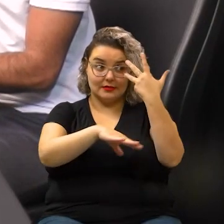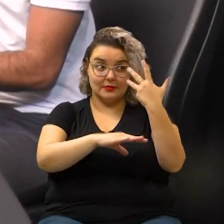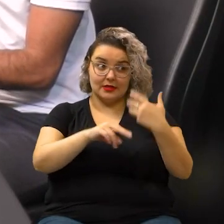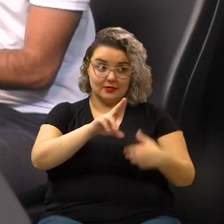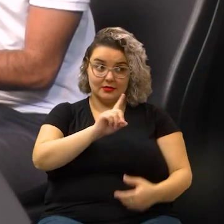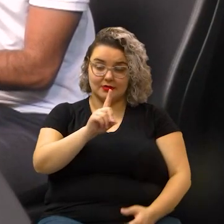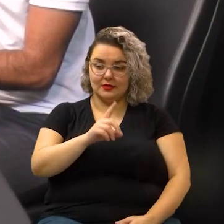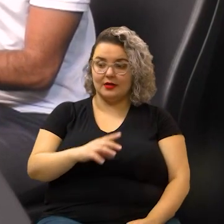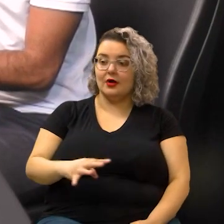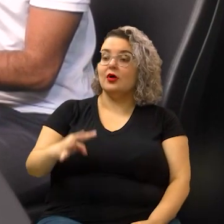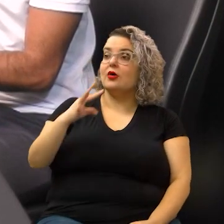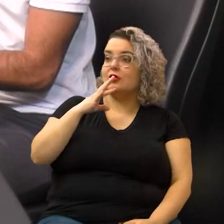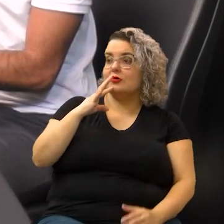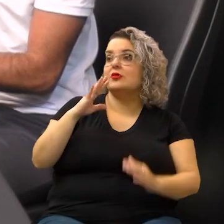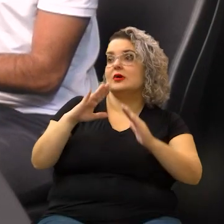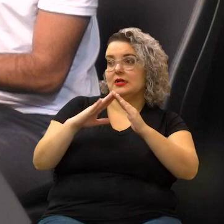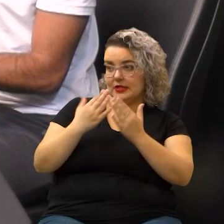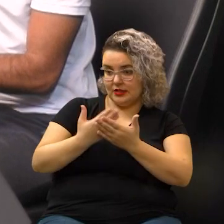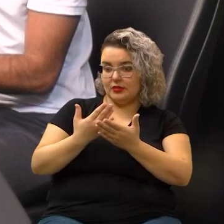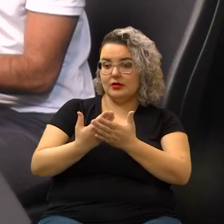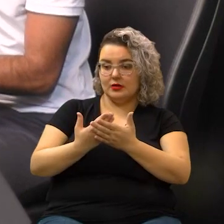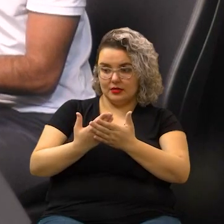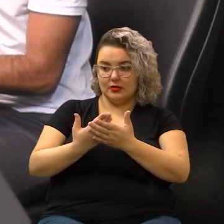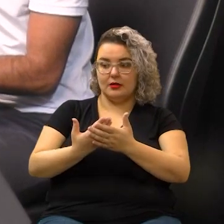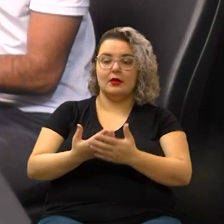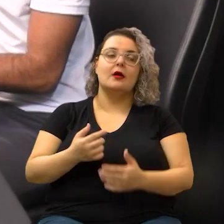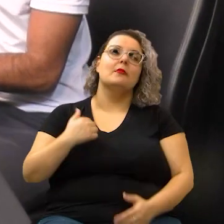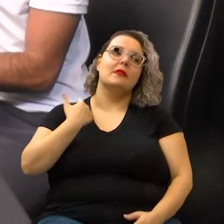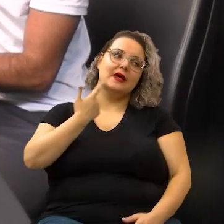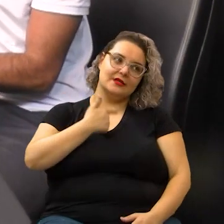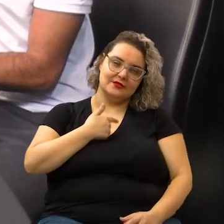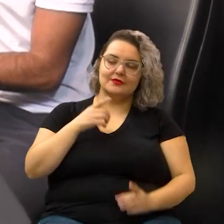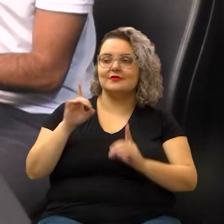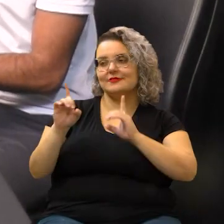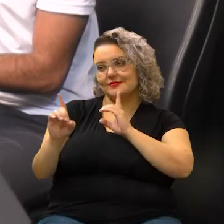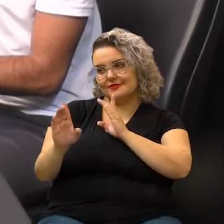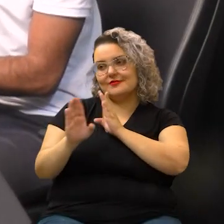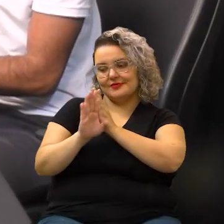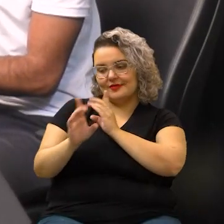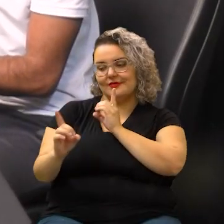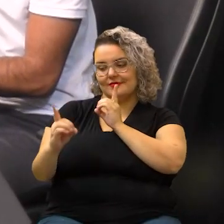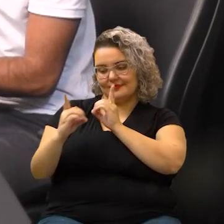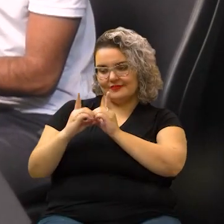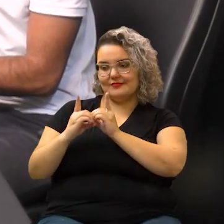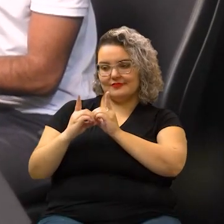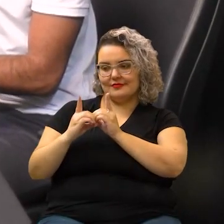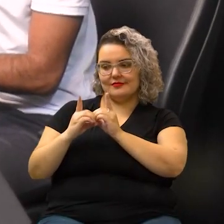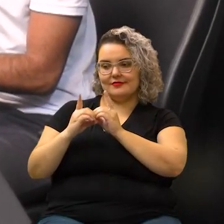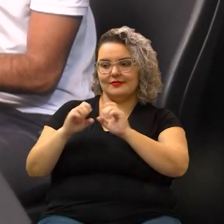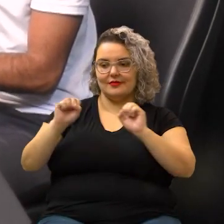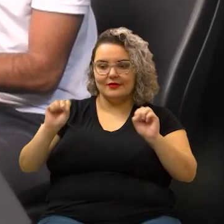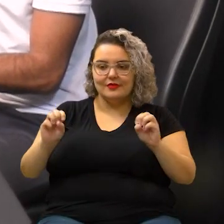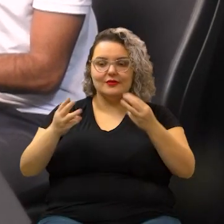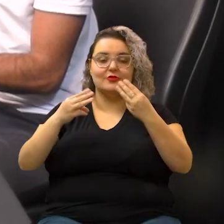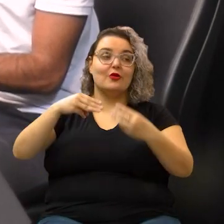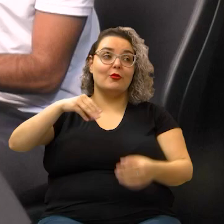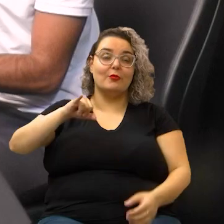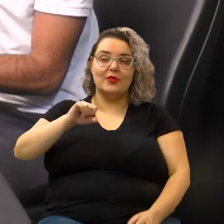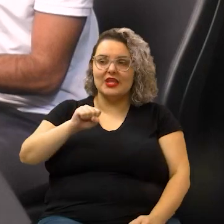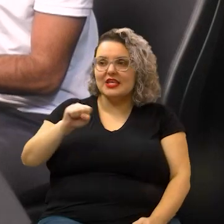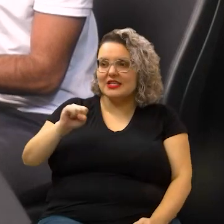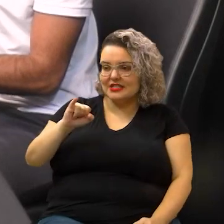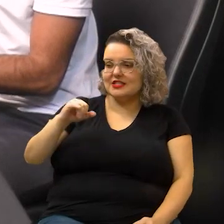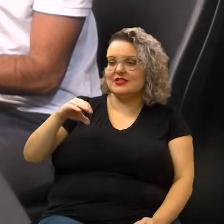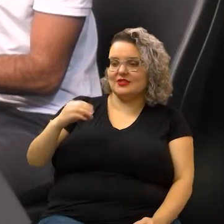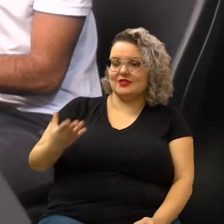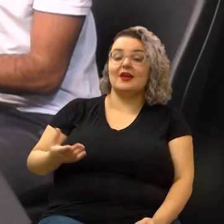da Concórdia? Não. Conheci ela na escola, né? Na escola. Só que a gente se via, né? A gente se via sempre no showmício,